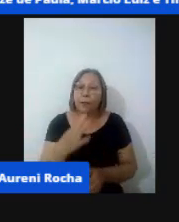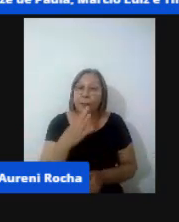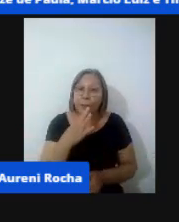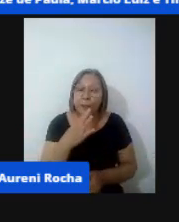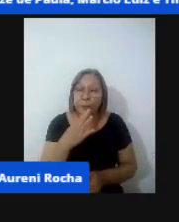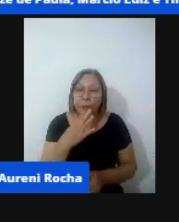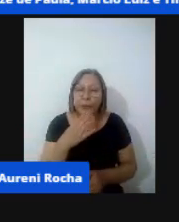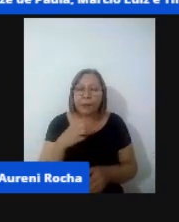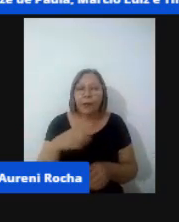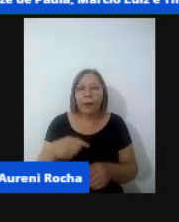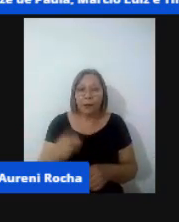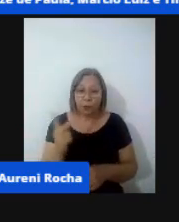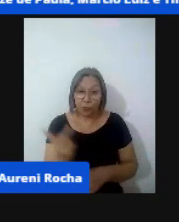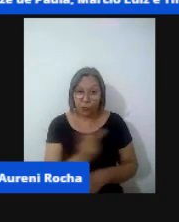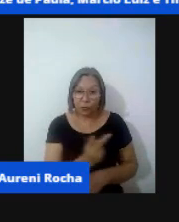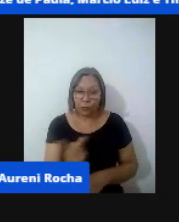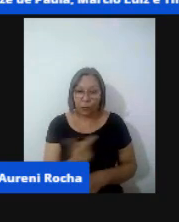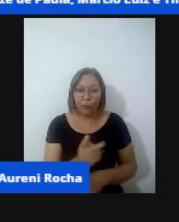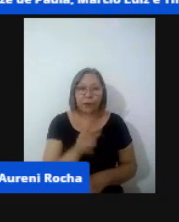dois profissionais